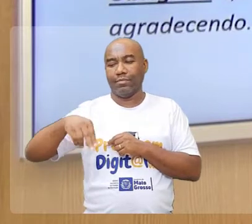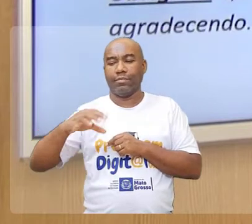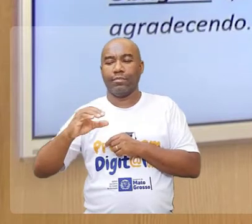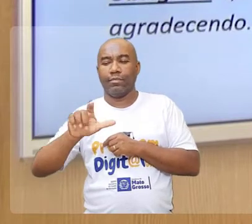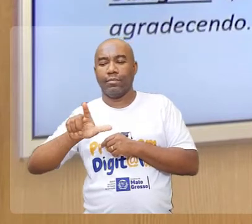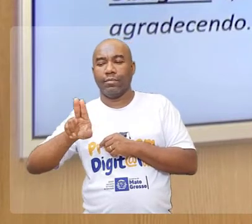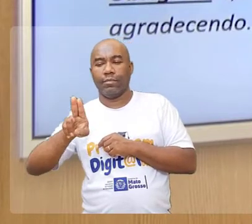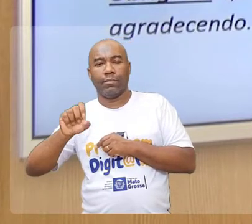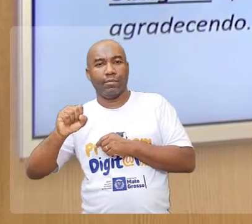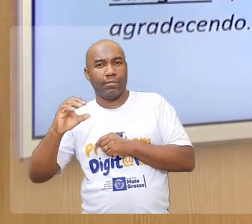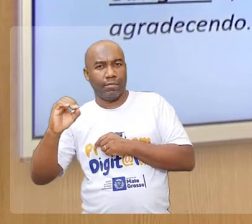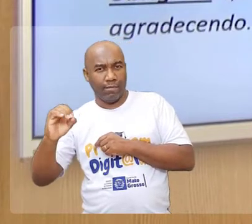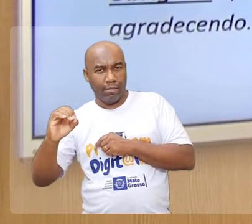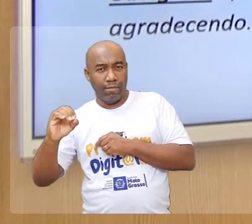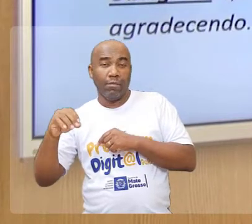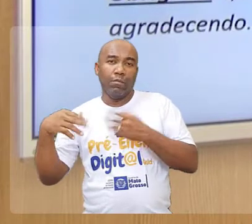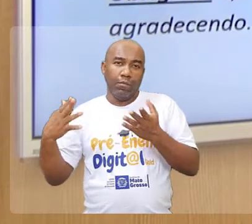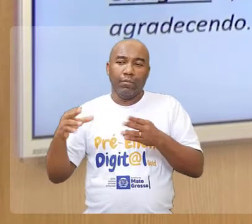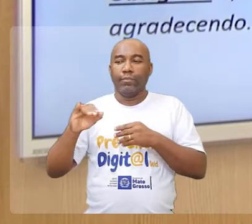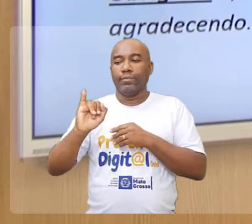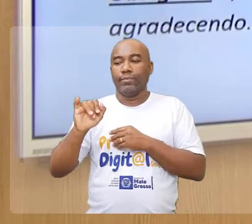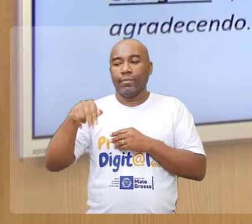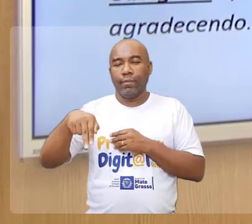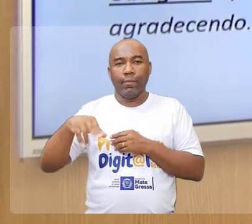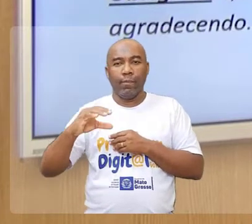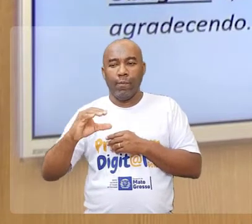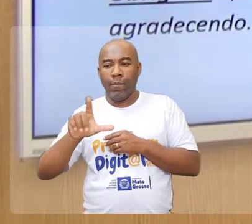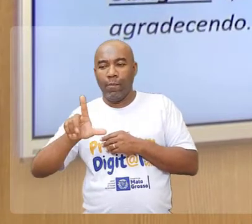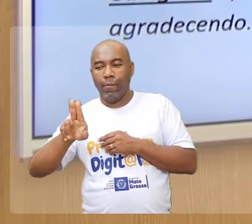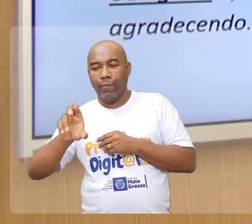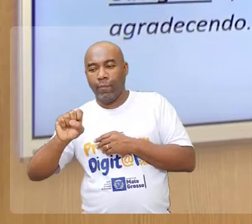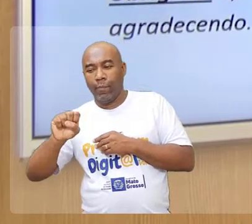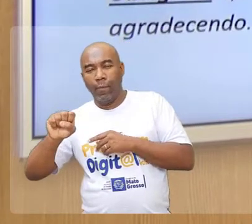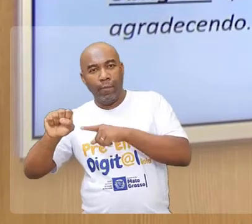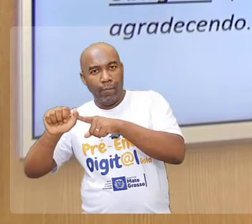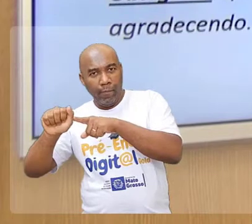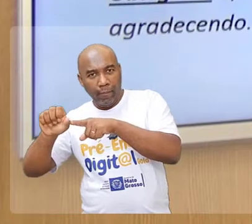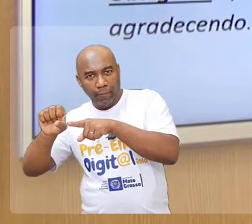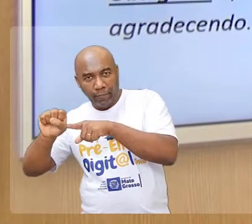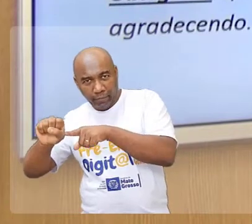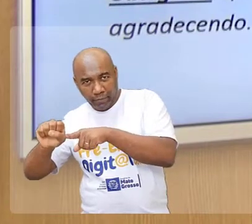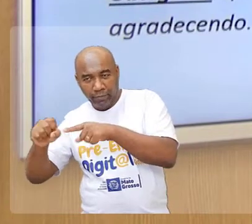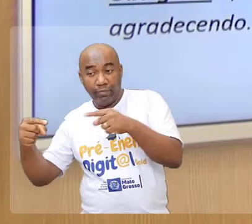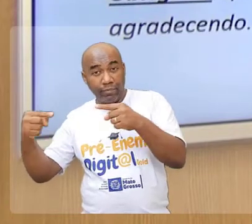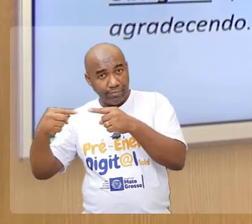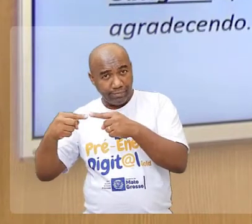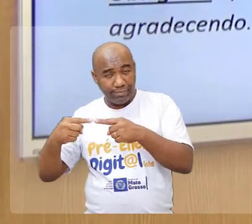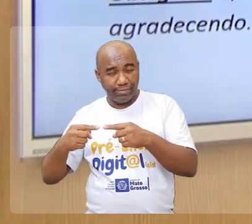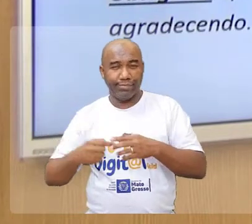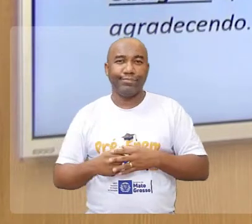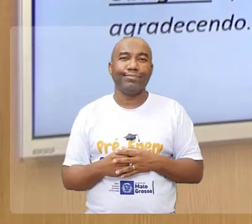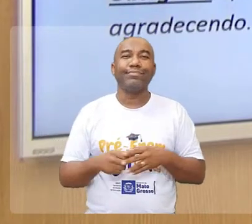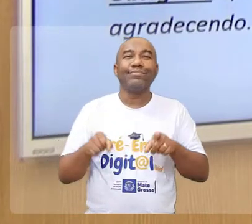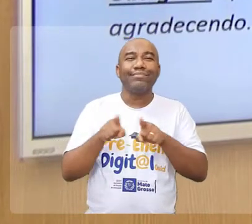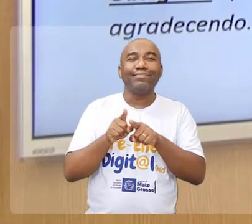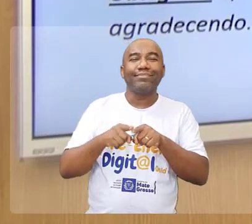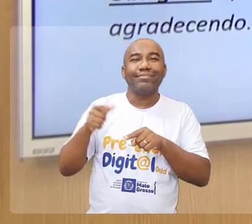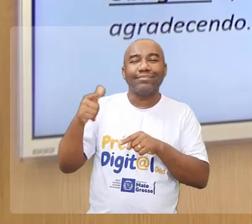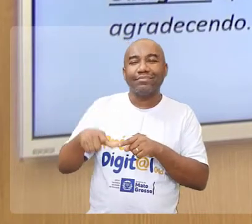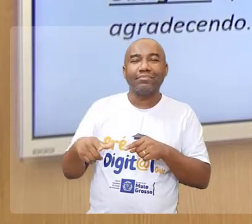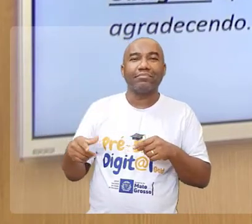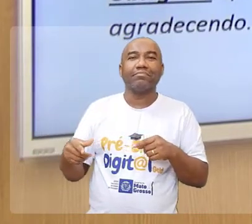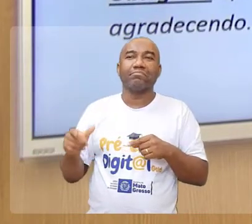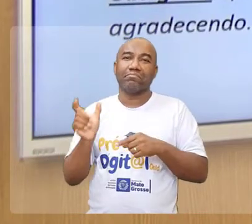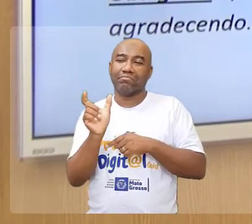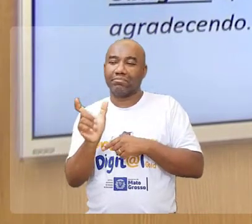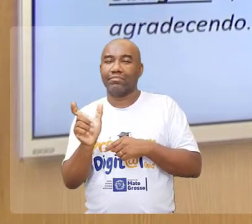estão inclusas nas parcelas. Fiz a mudança. E também a